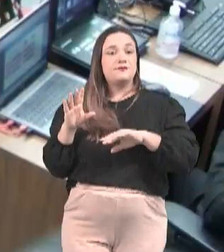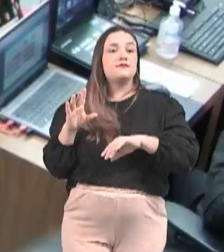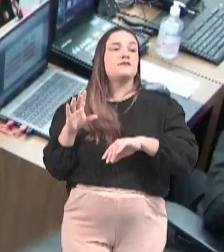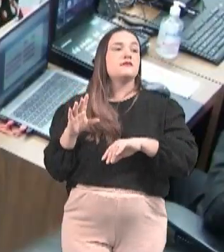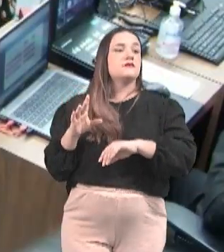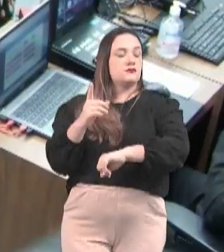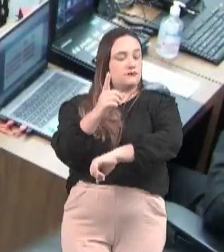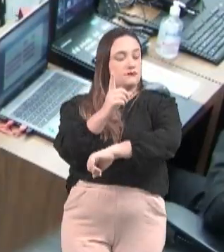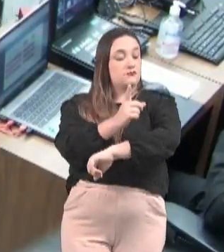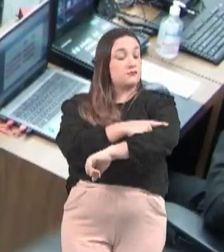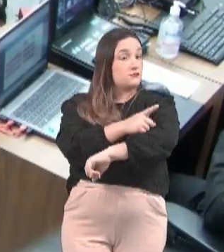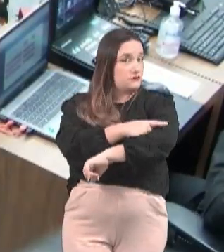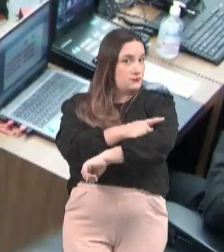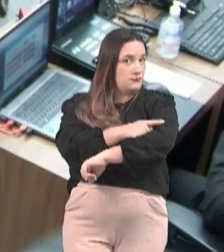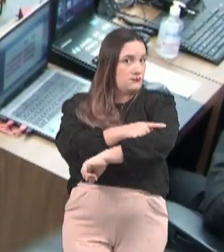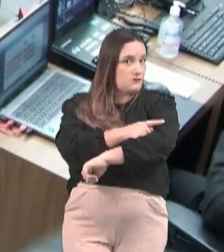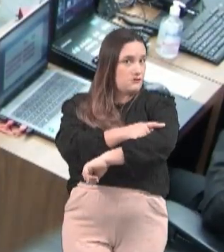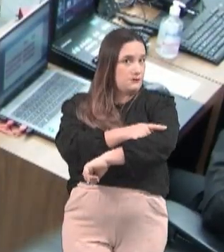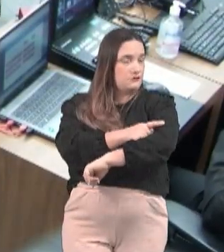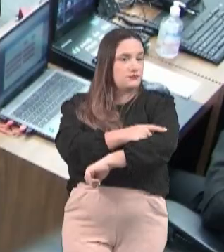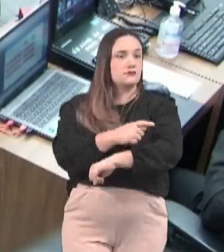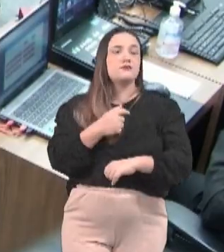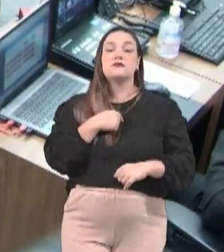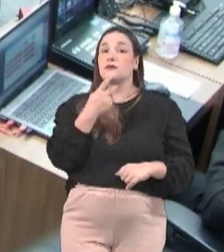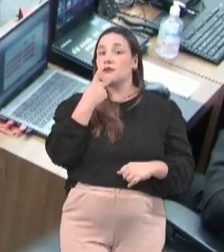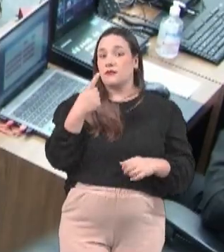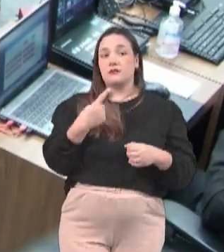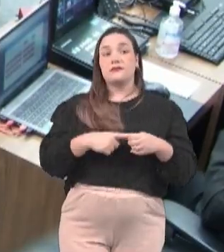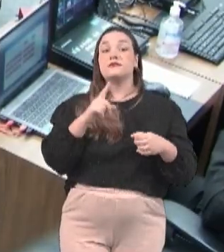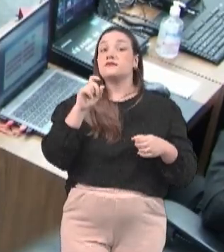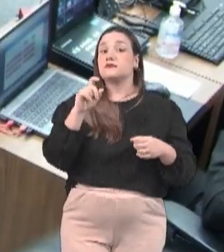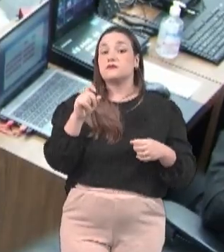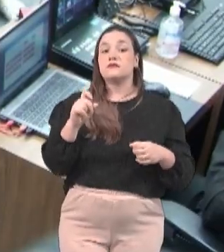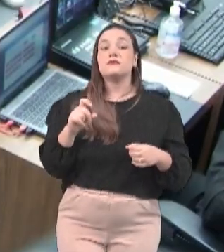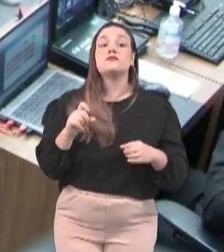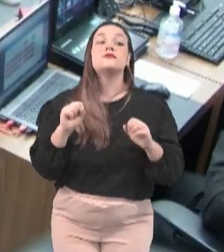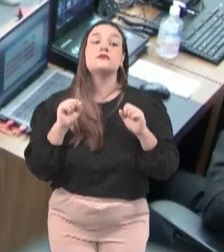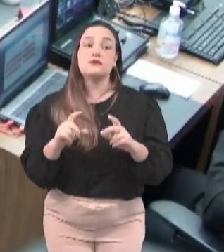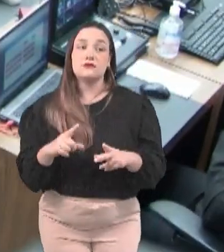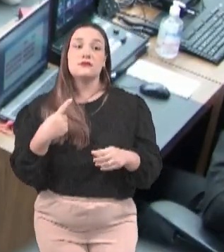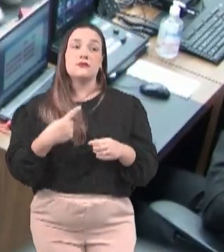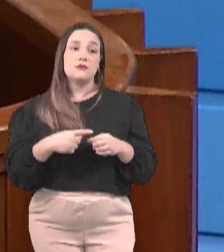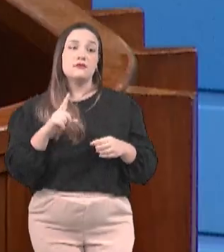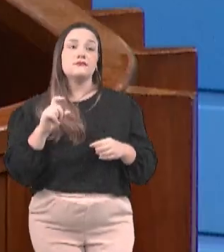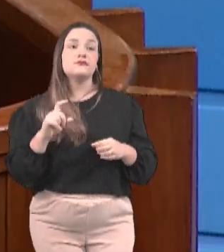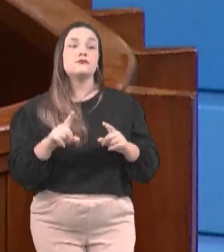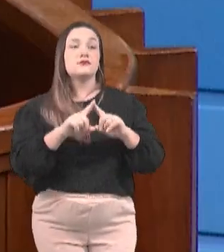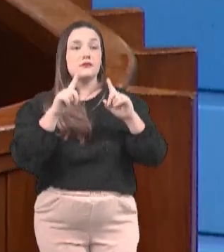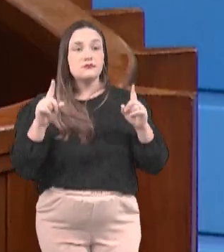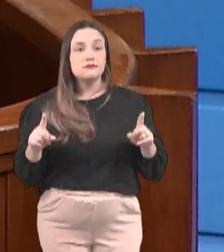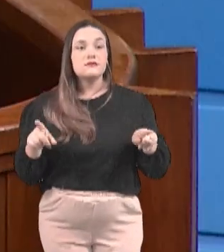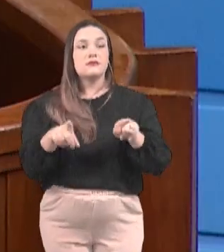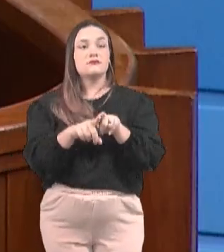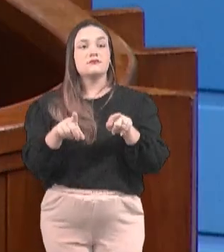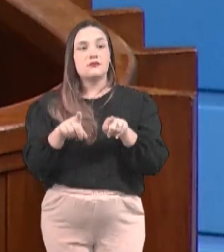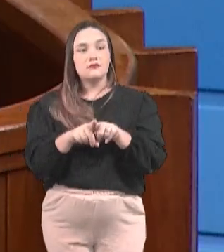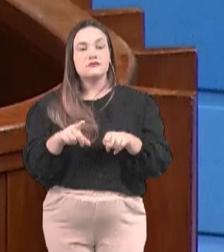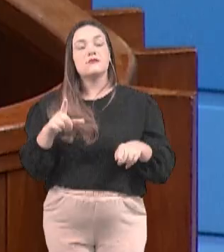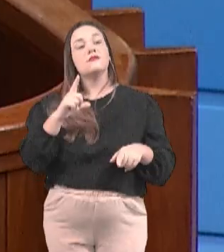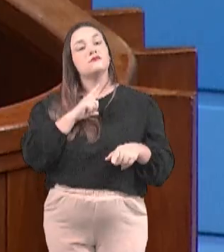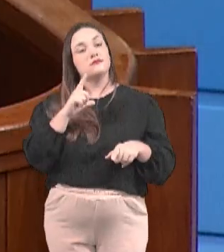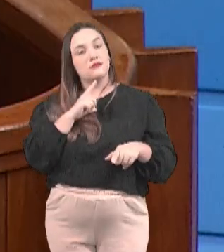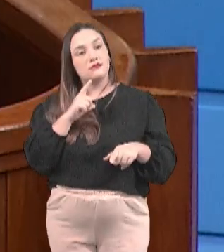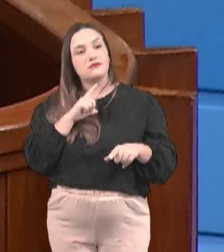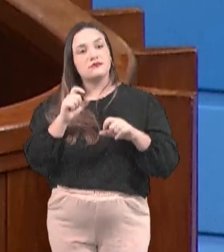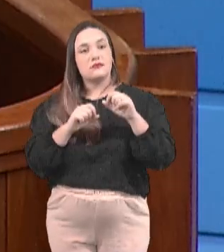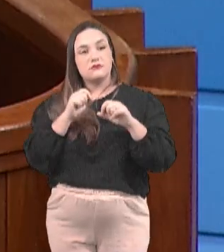que entram no primeiro ano. Eu estou falando de Dourados porque essa é uma realidade de Dourados, mas nós vamos também passar a ouvir e tentar